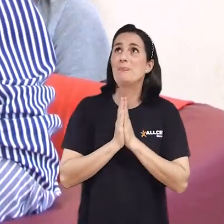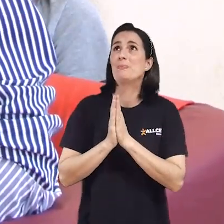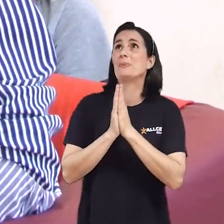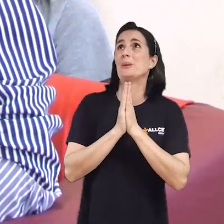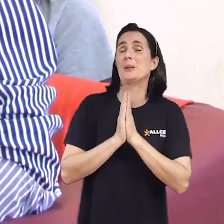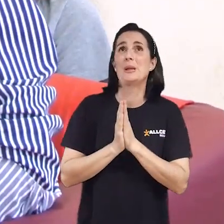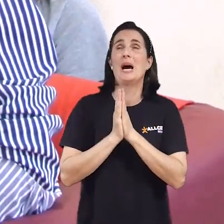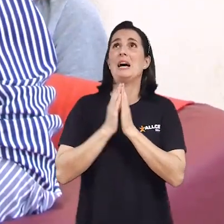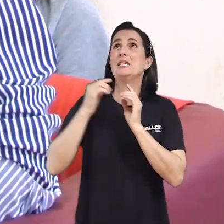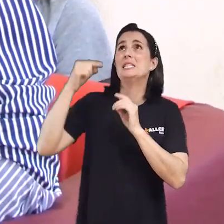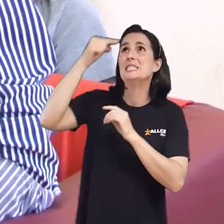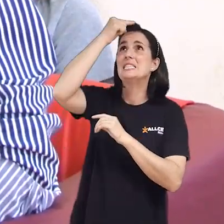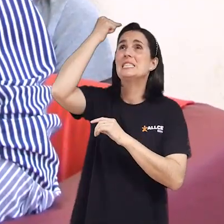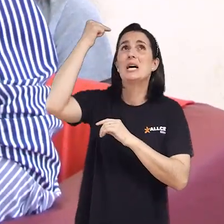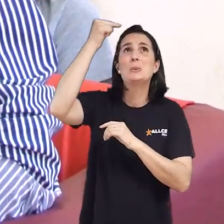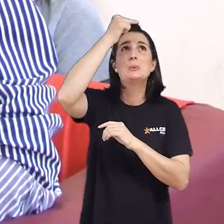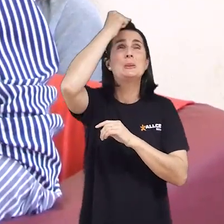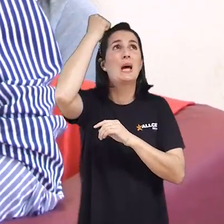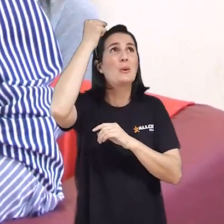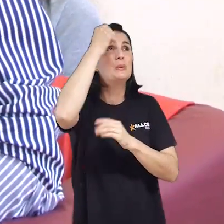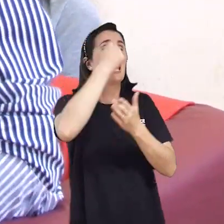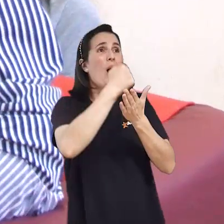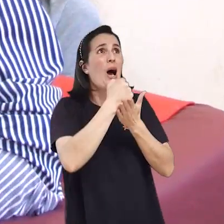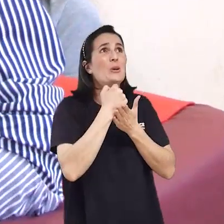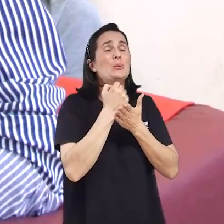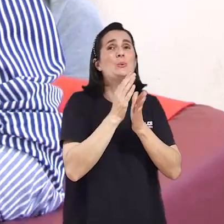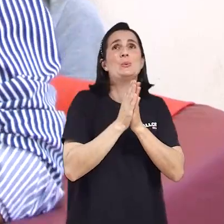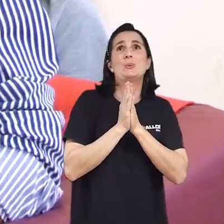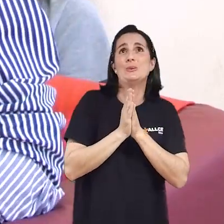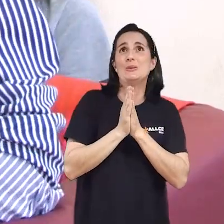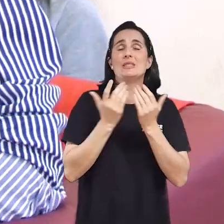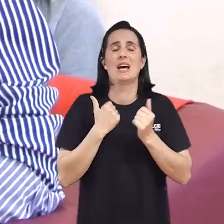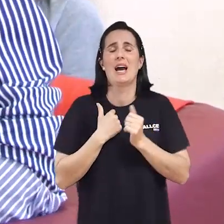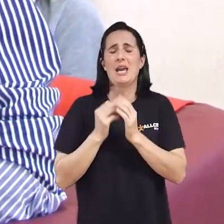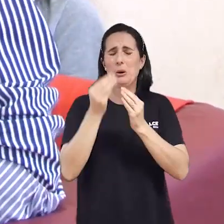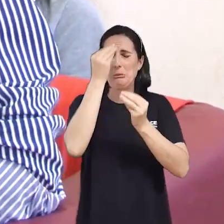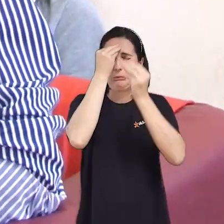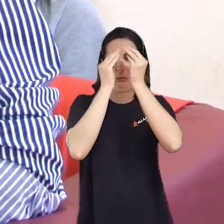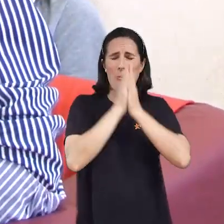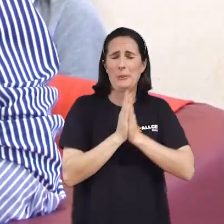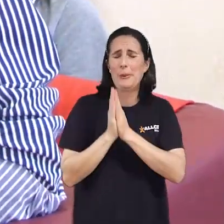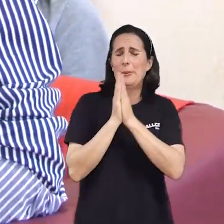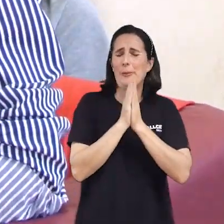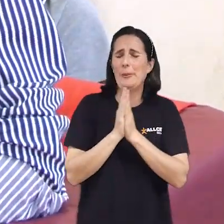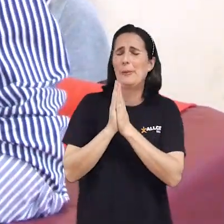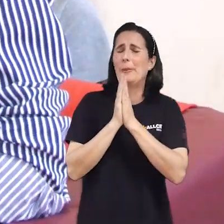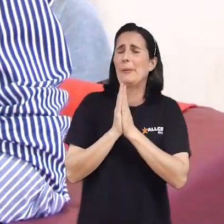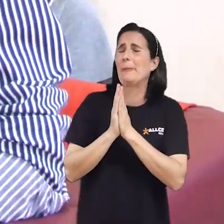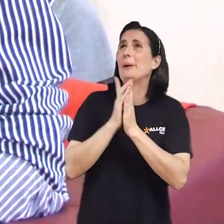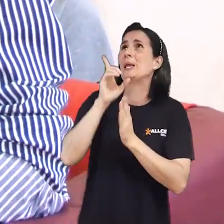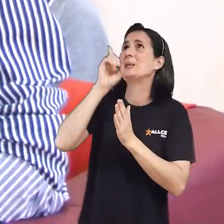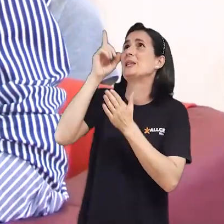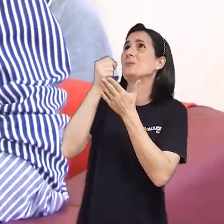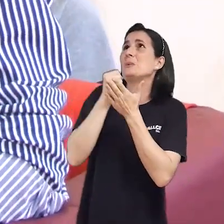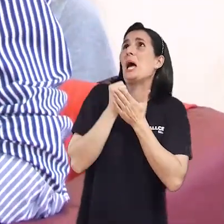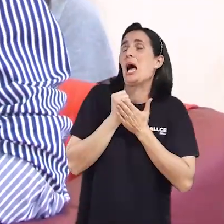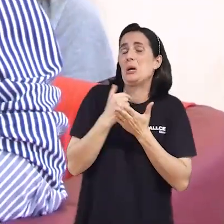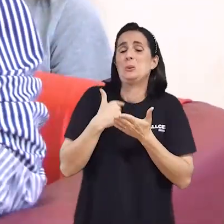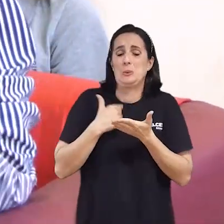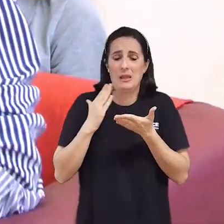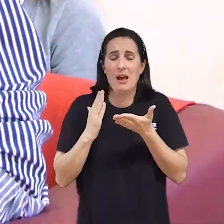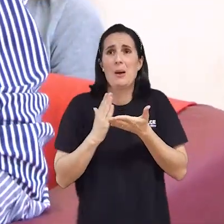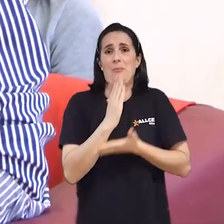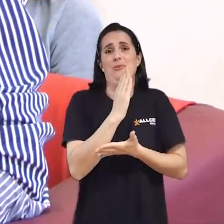loucura, muita oração, chamava pelos santos todos, decorei rezas,